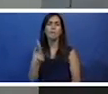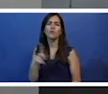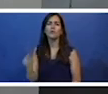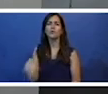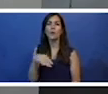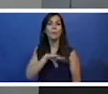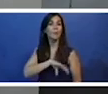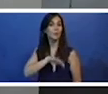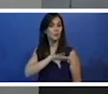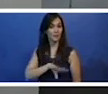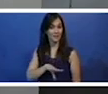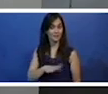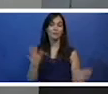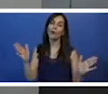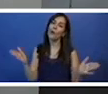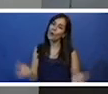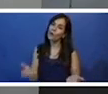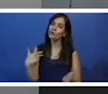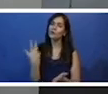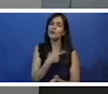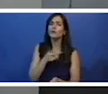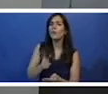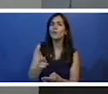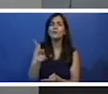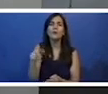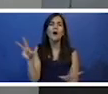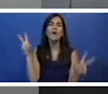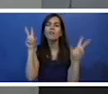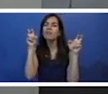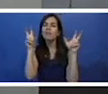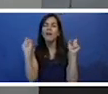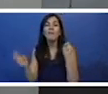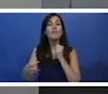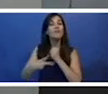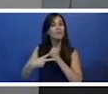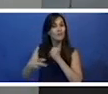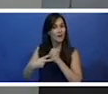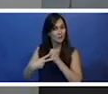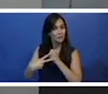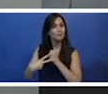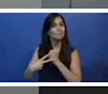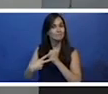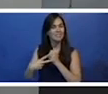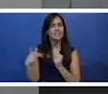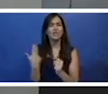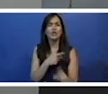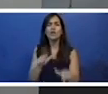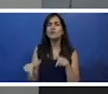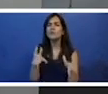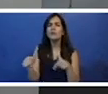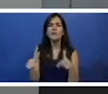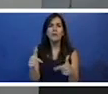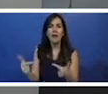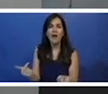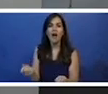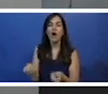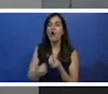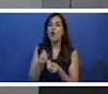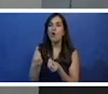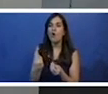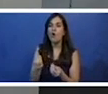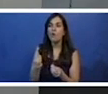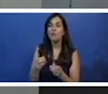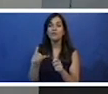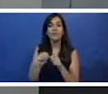portuguesa. Hoje nós vamos dar continuidade ao assunto verbos. Nós vamos trabalhar as